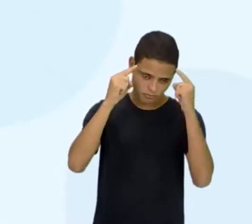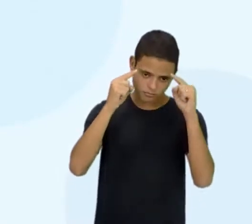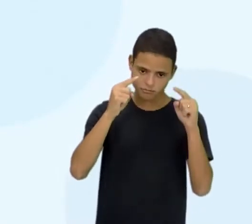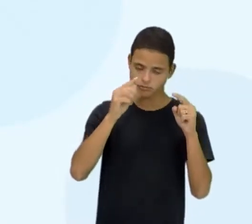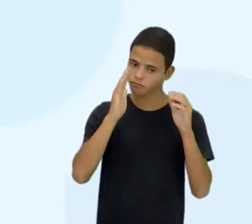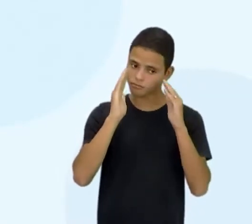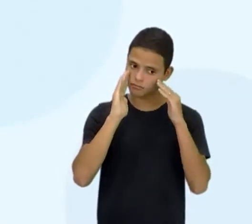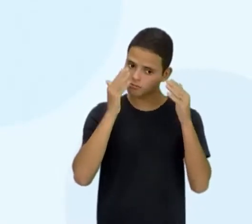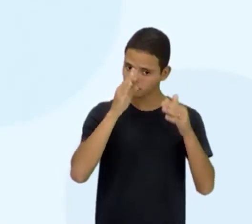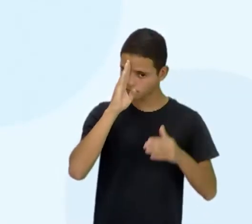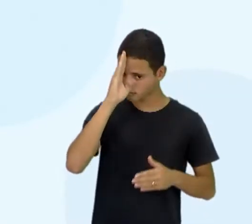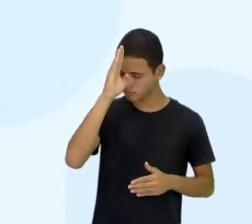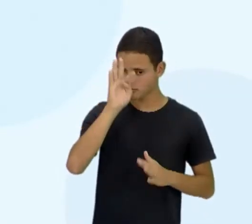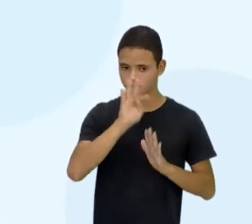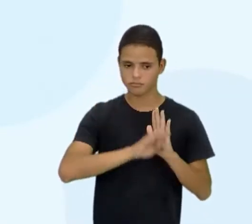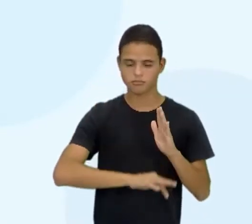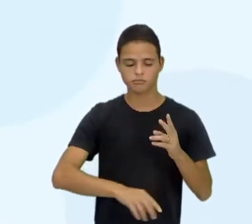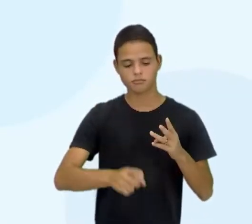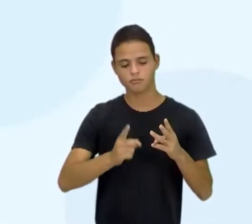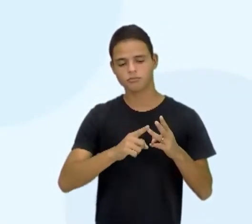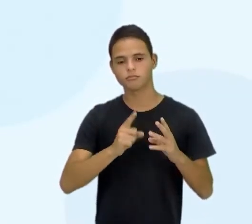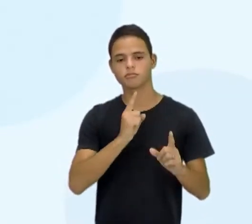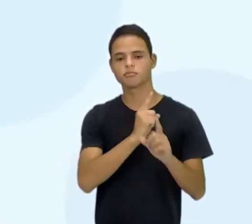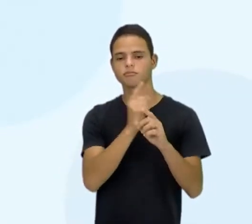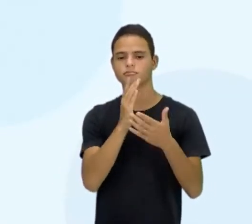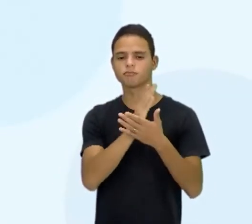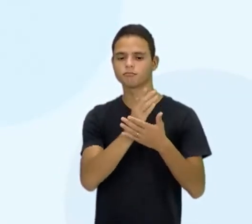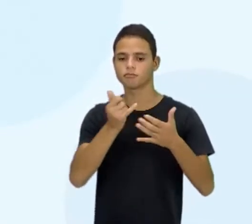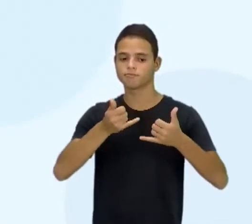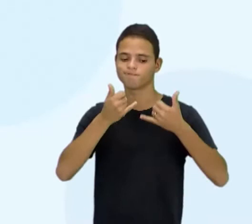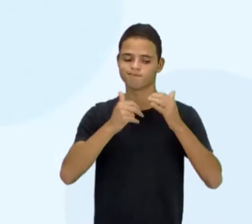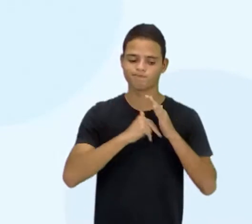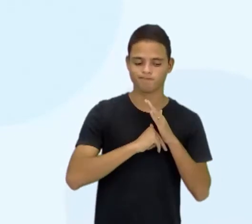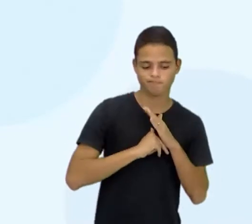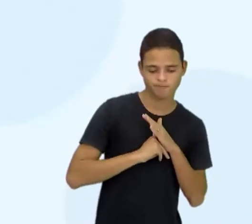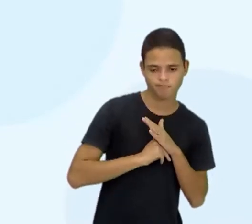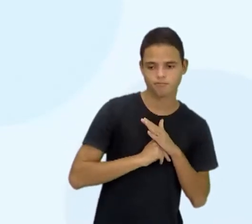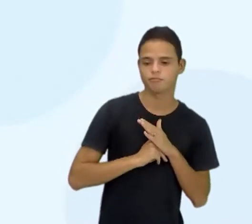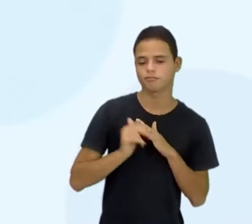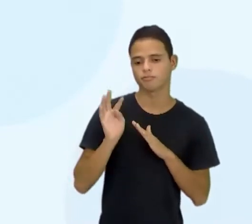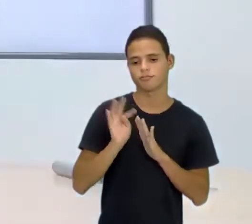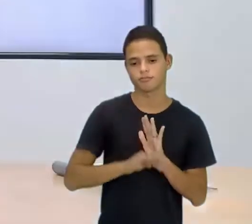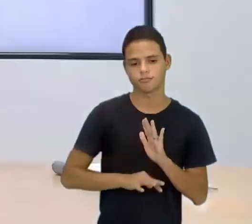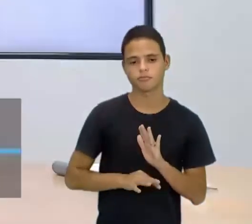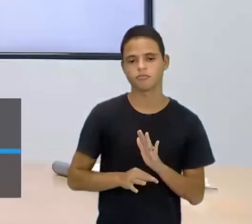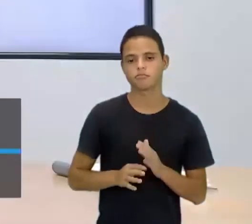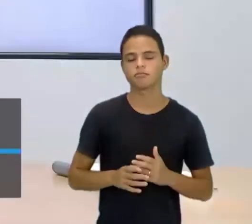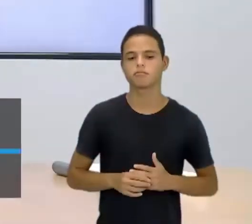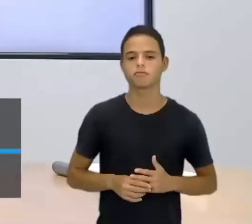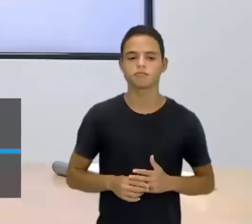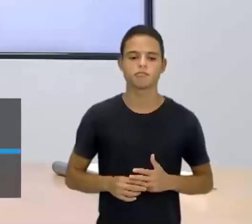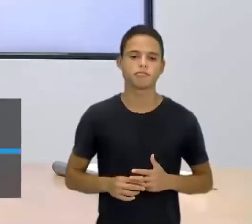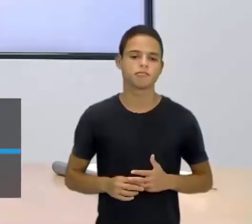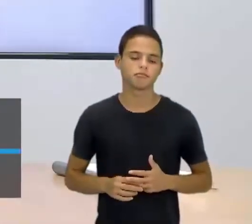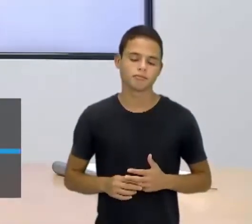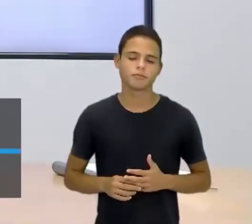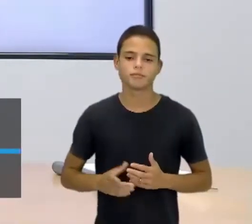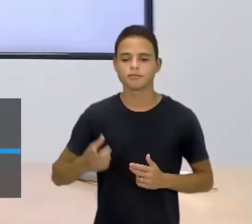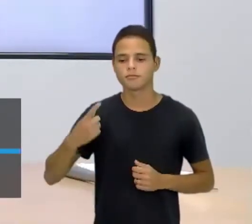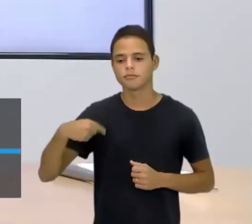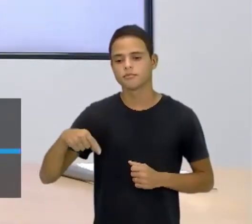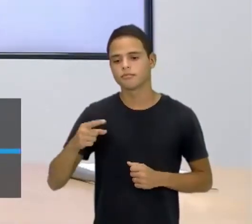do texto e localizar informações explícitas nesse texto. Qual o diferencial? Quando falamos